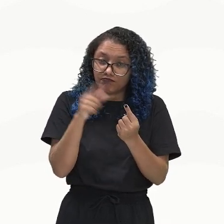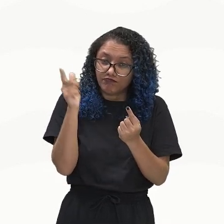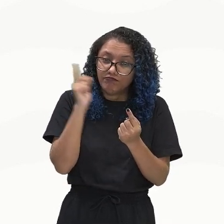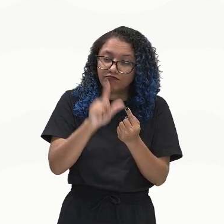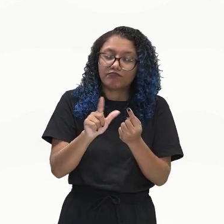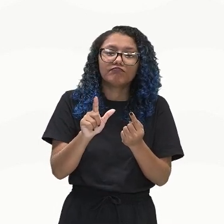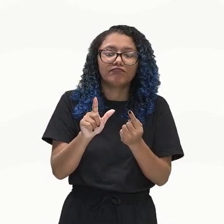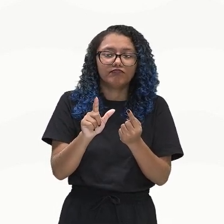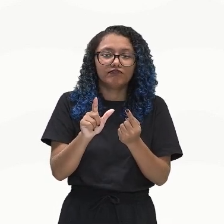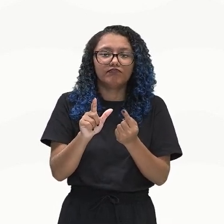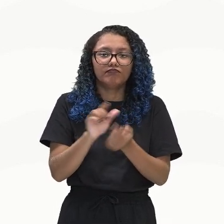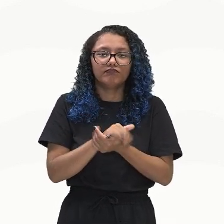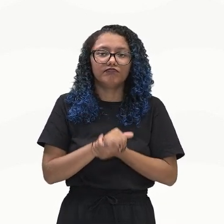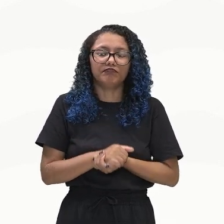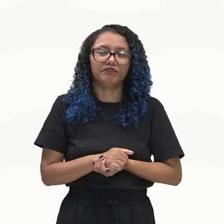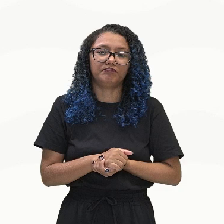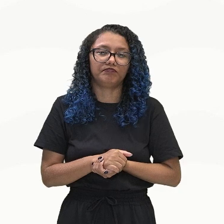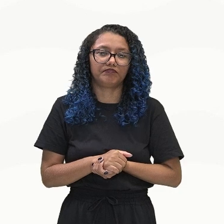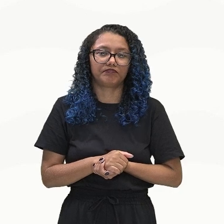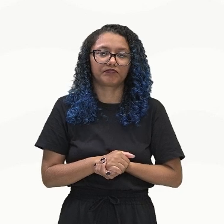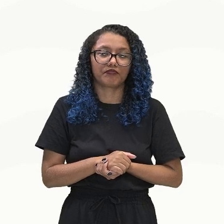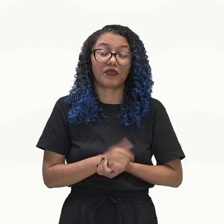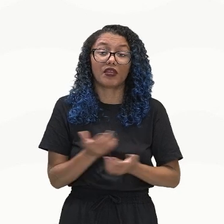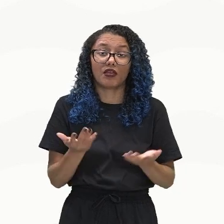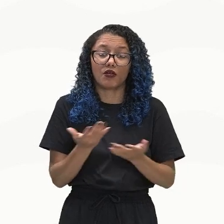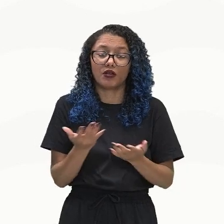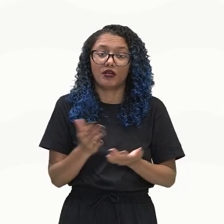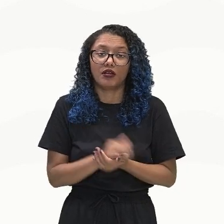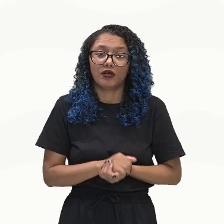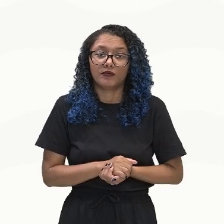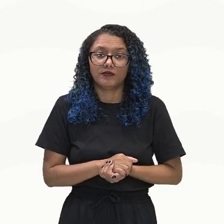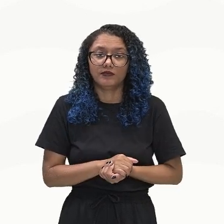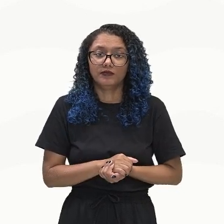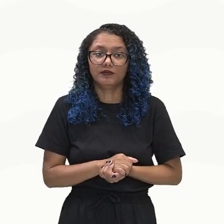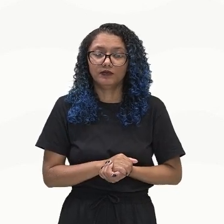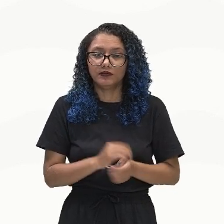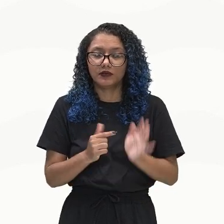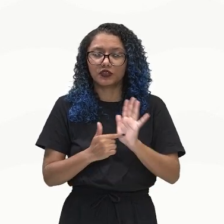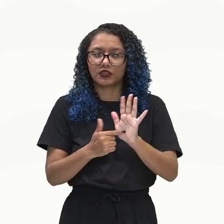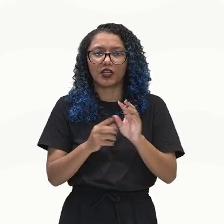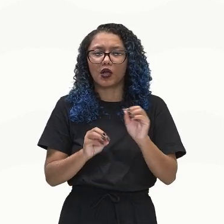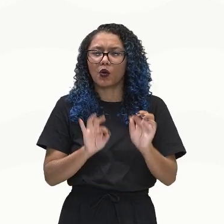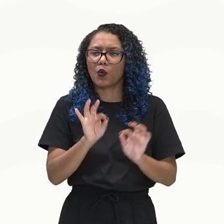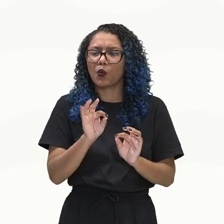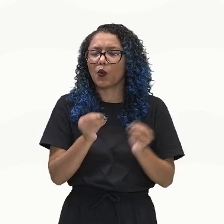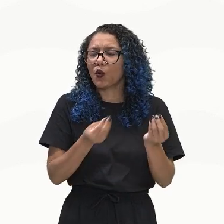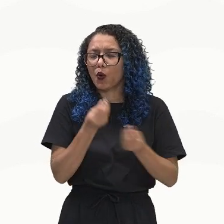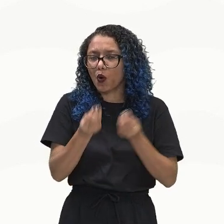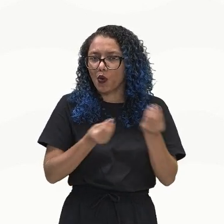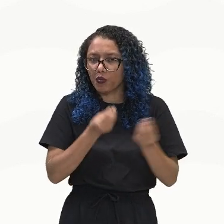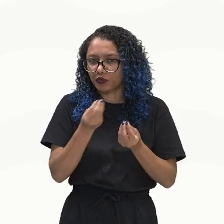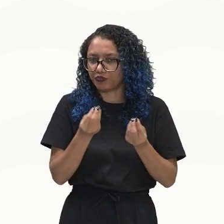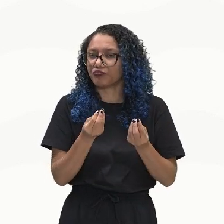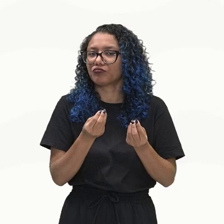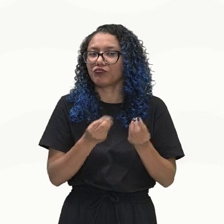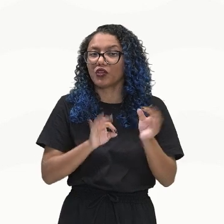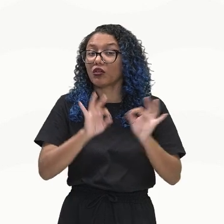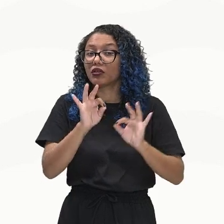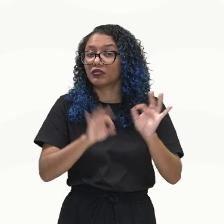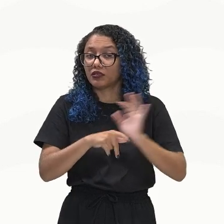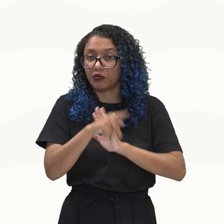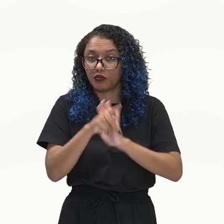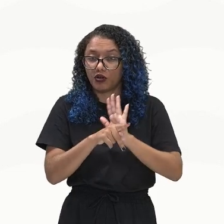esquema de como criar um plano de ação, tá? Então vamos verificar aqui como criar um plano de ação. Nós